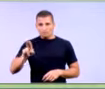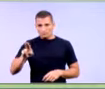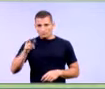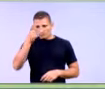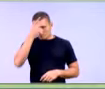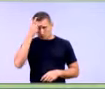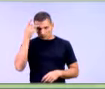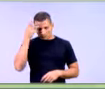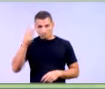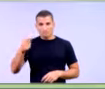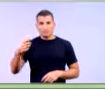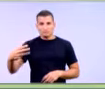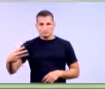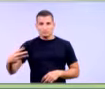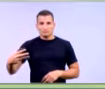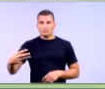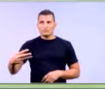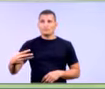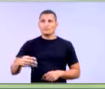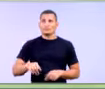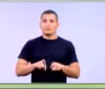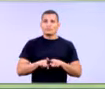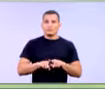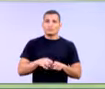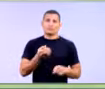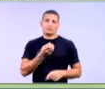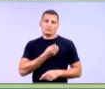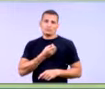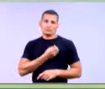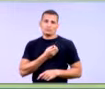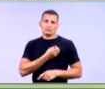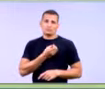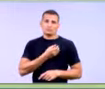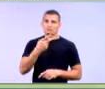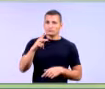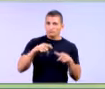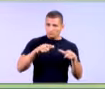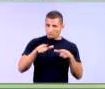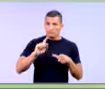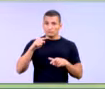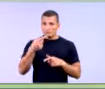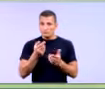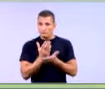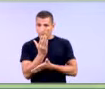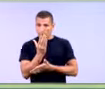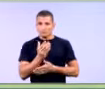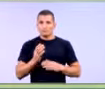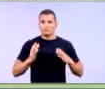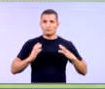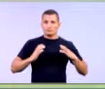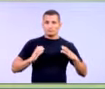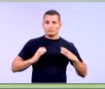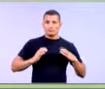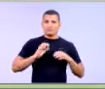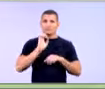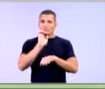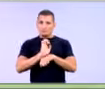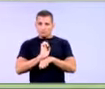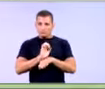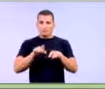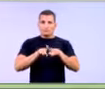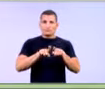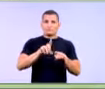A média, né, que teve o seu trabalho depois de aprovado, a cidade e o estado, e o